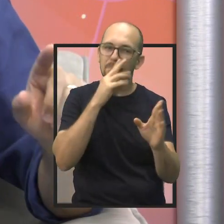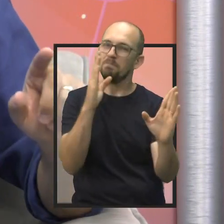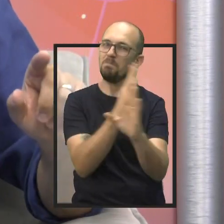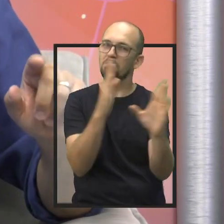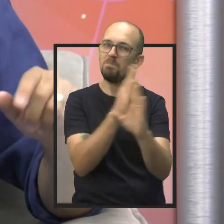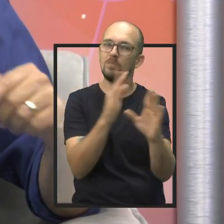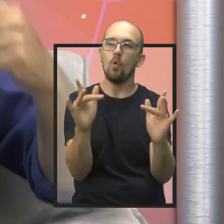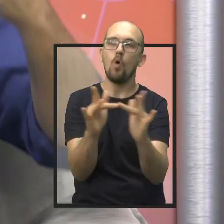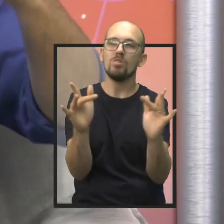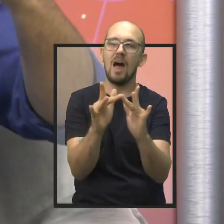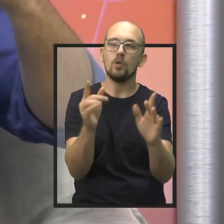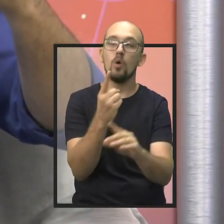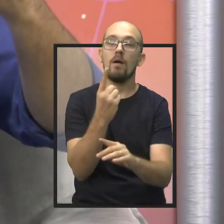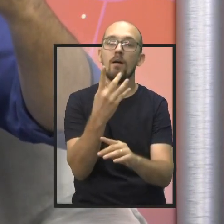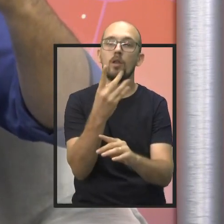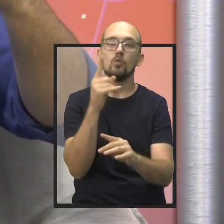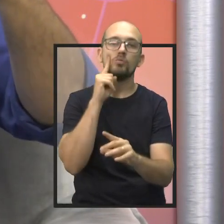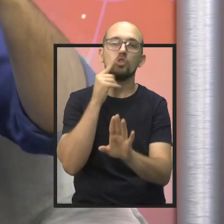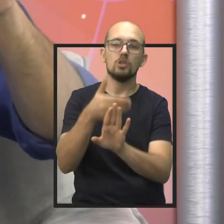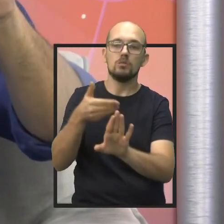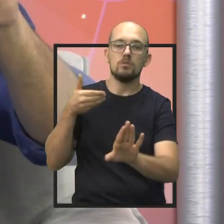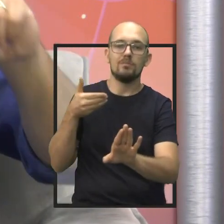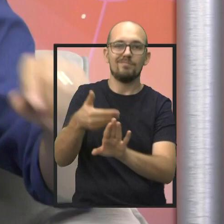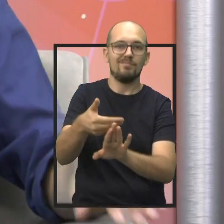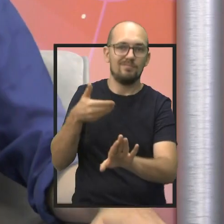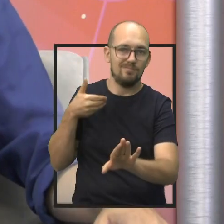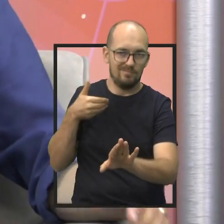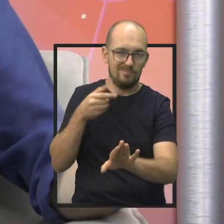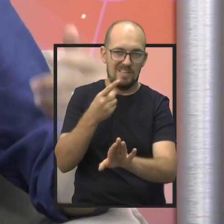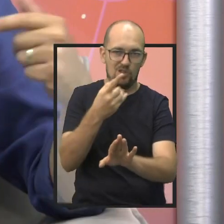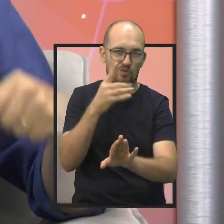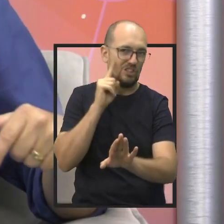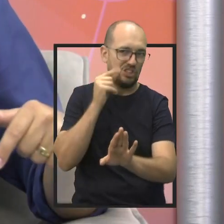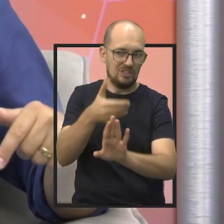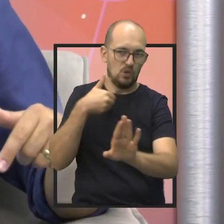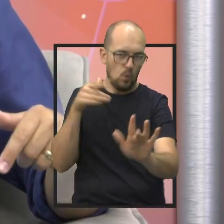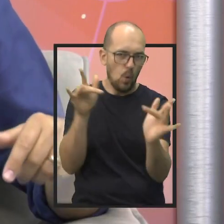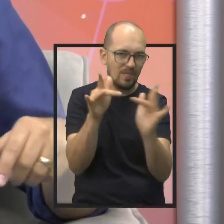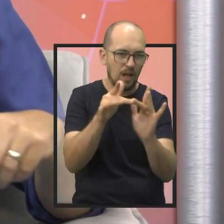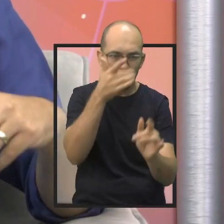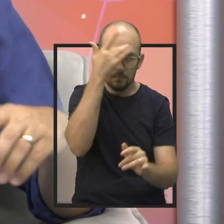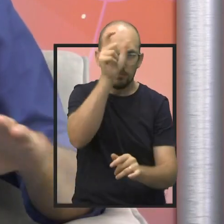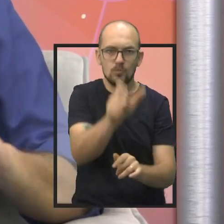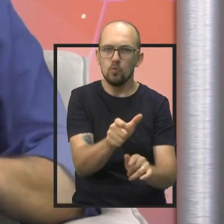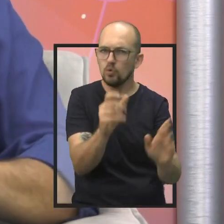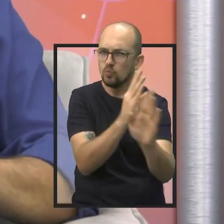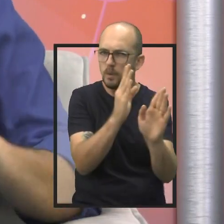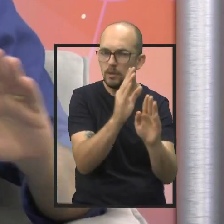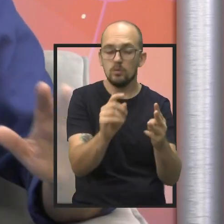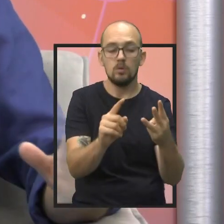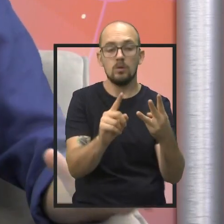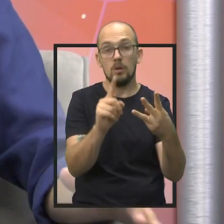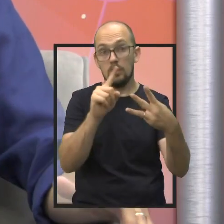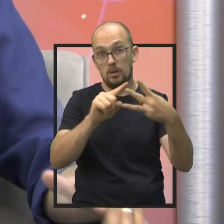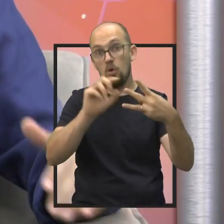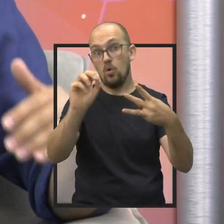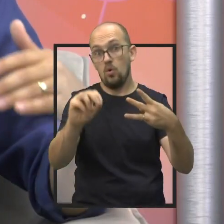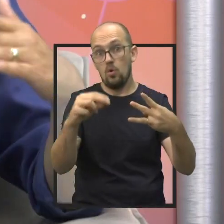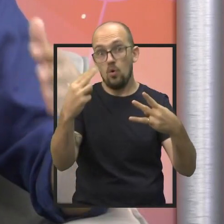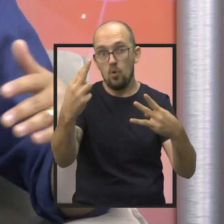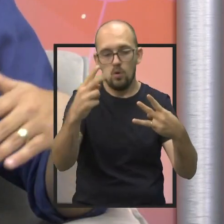últimos 14 dias, na situação 1 também, nos últimos 14 dias. E a situação 3 é quando o paciente apresenta qualquer